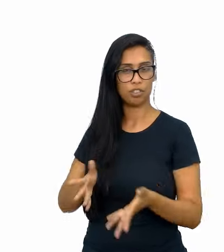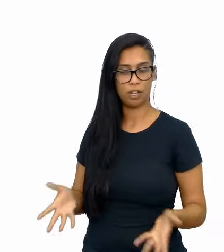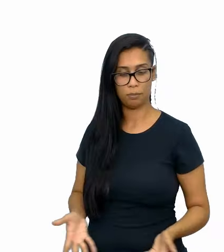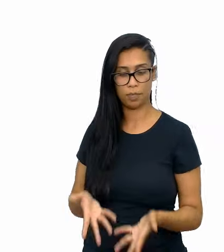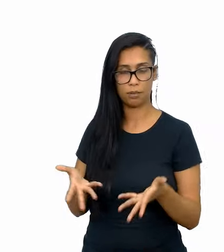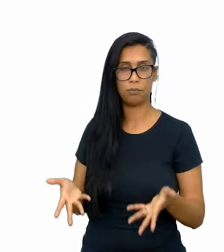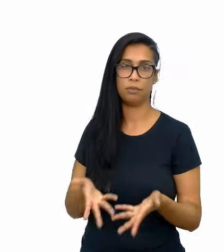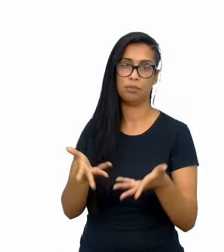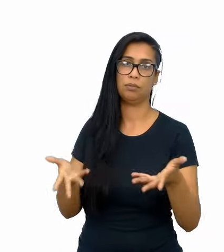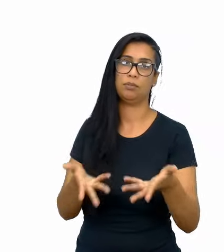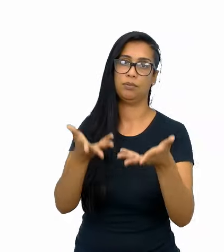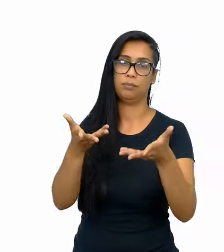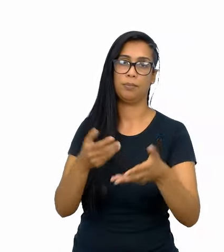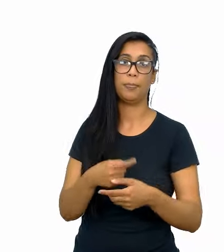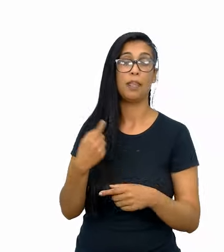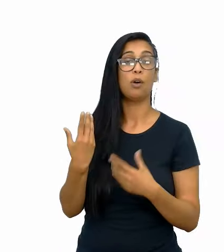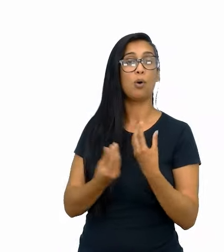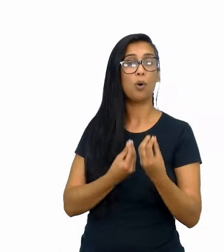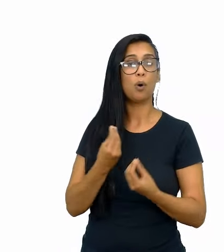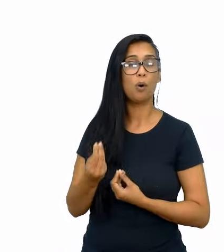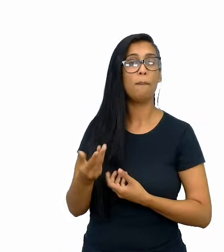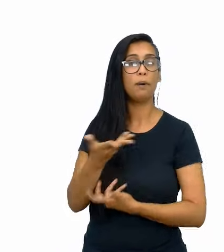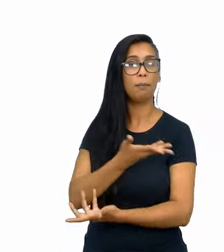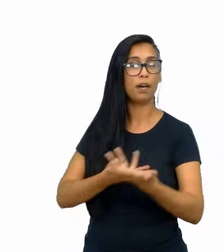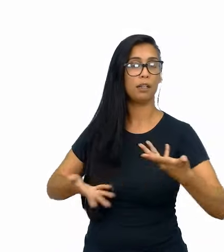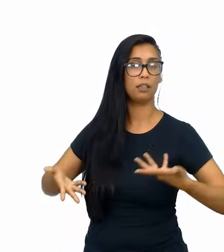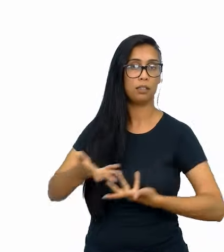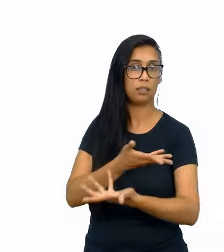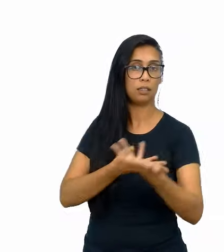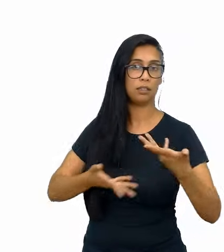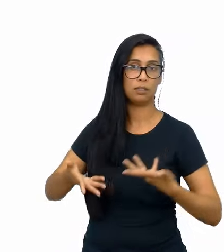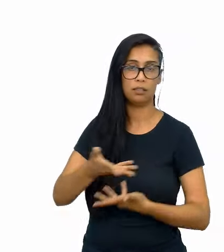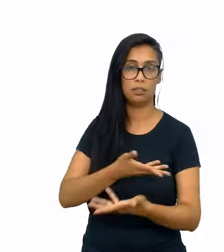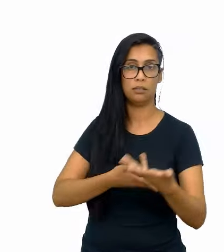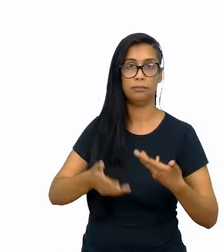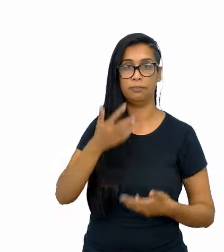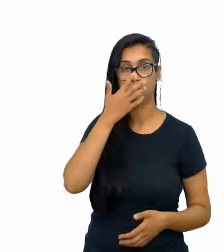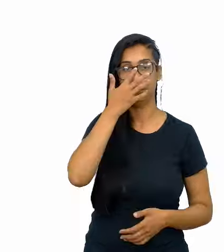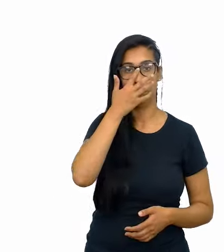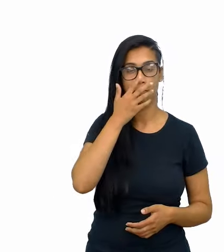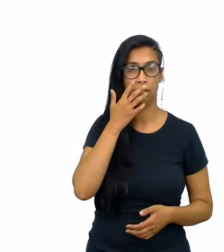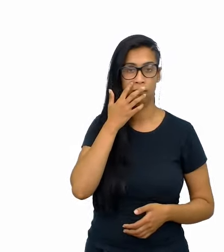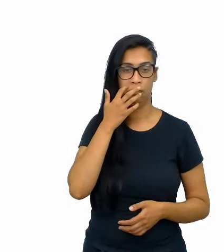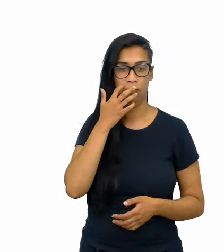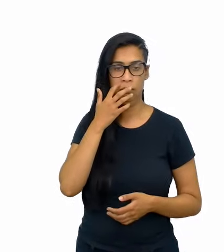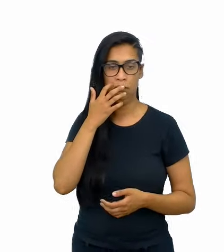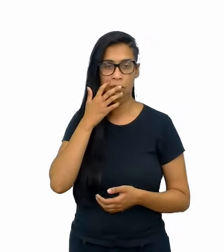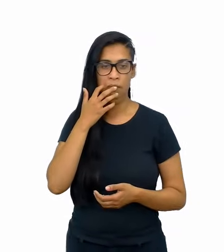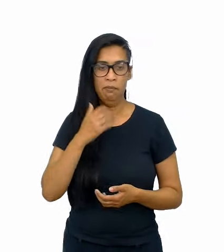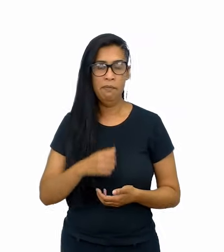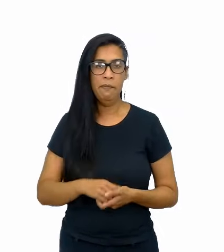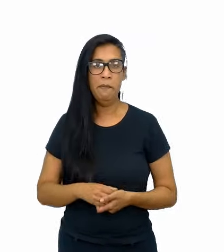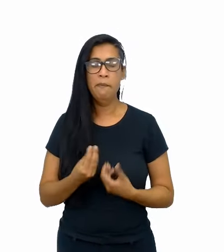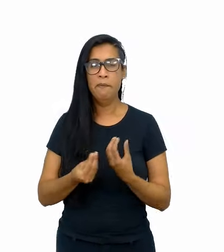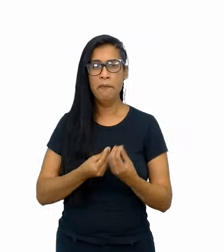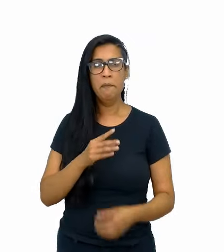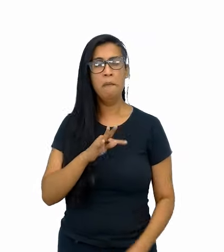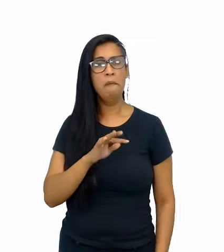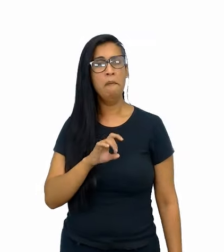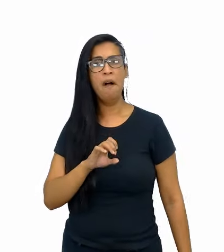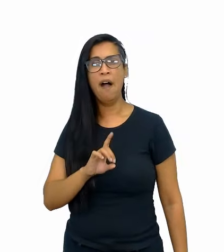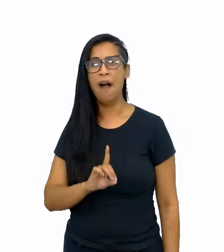relatos produzidos serão compartilhados, por exemplo. Nós utilizaremos um Padlet, um TED, um mural, ou